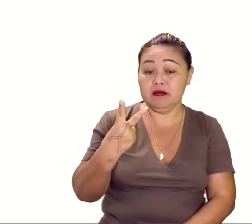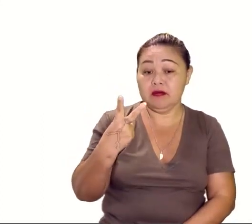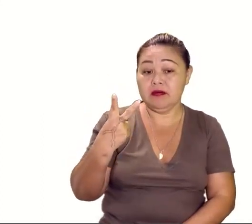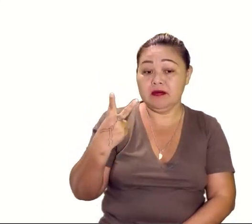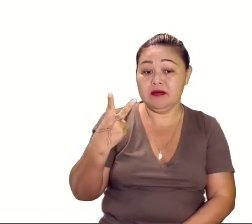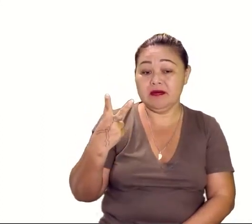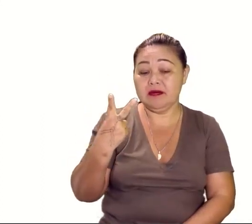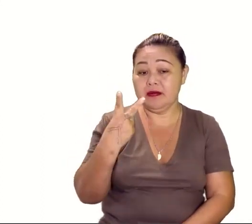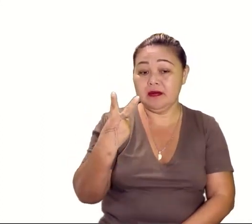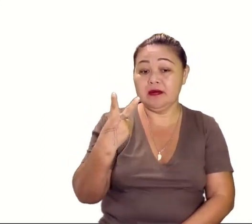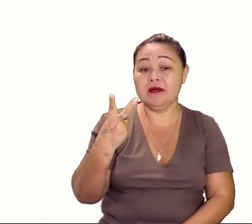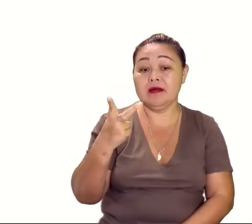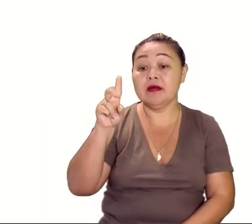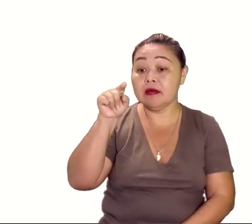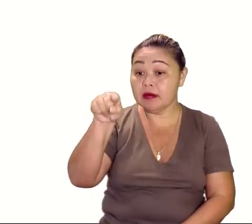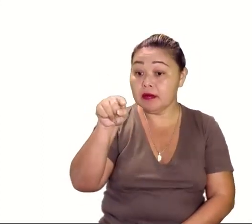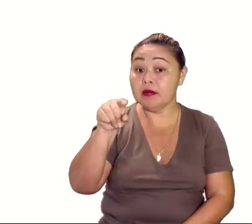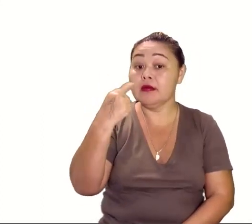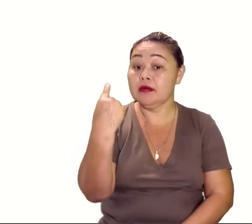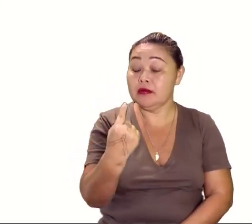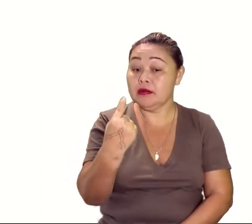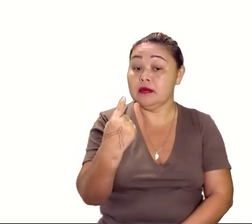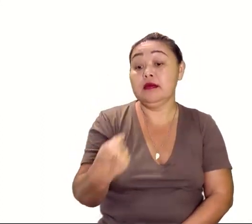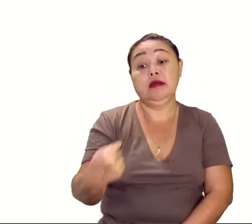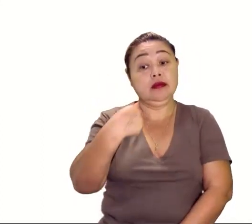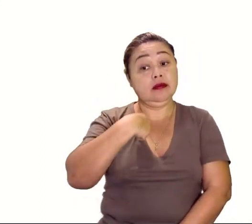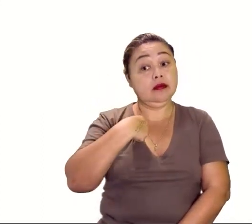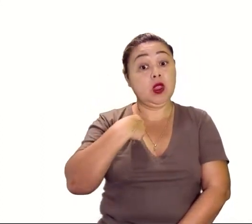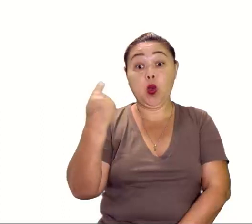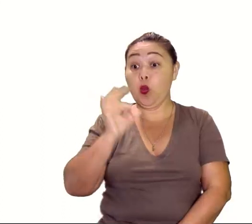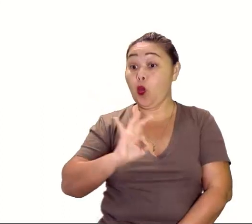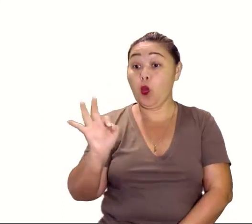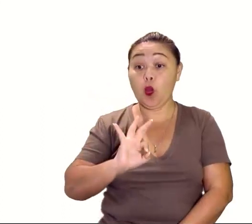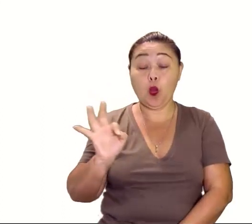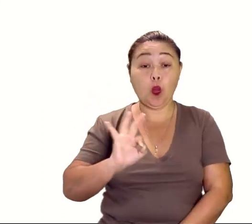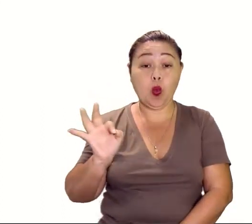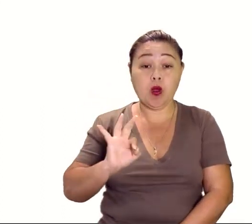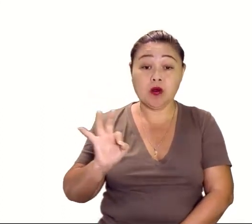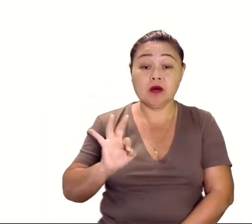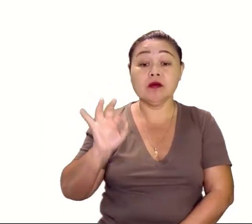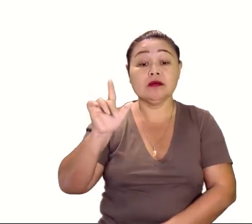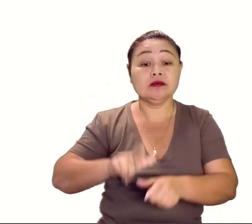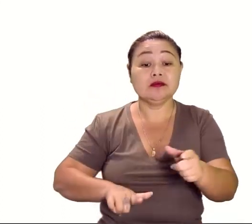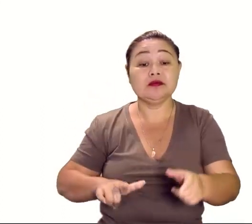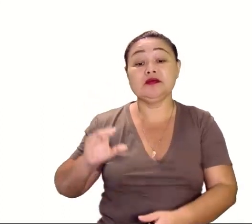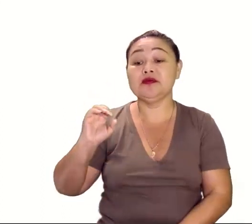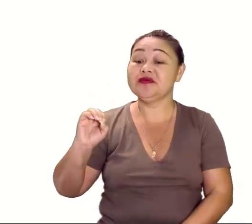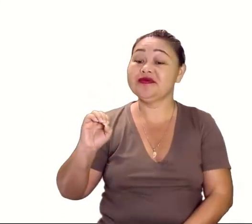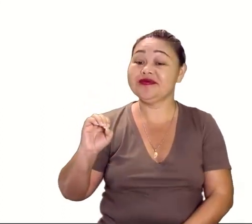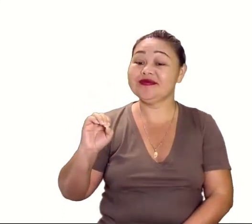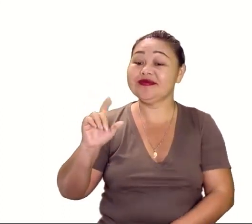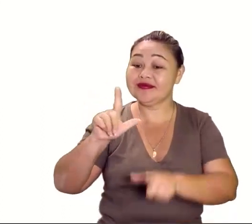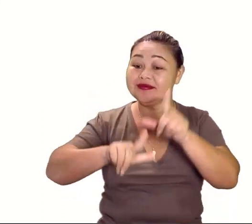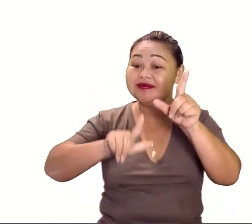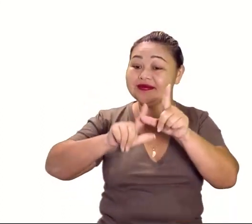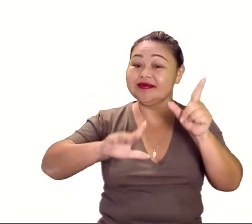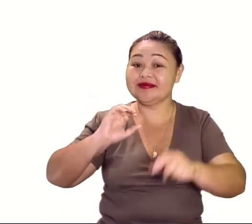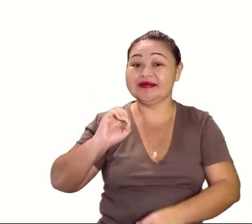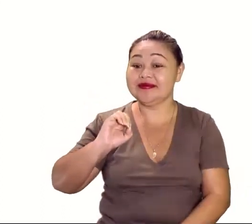Olha aqui. Você tem 1. E eu não tenho nenhum. É a letra Ó.